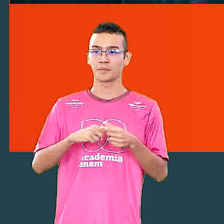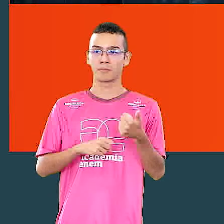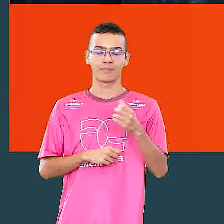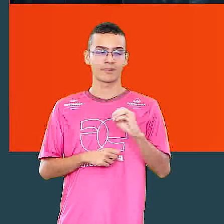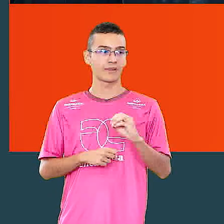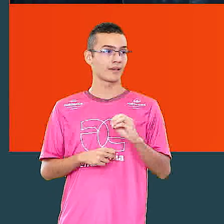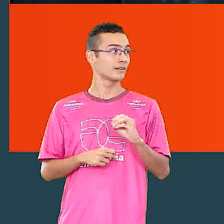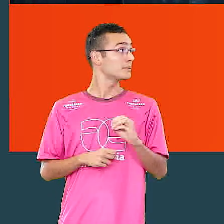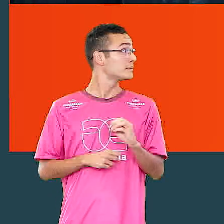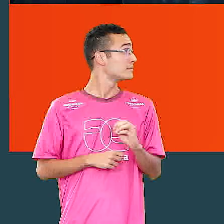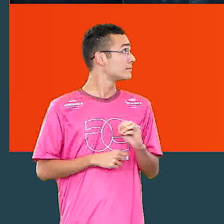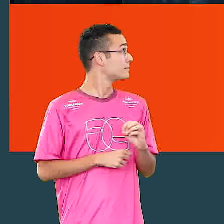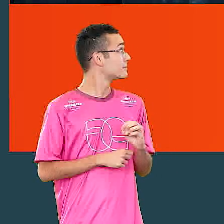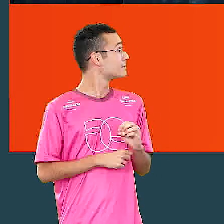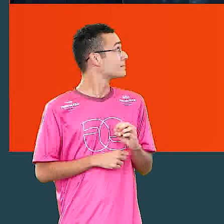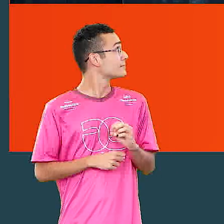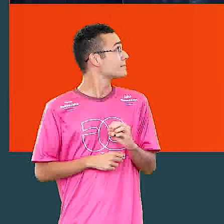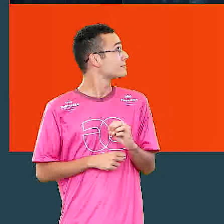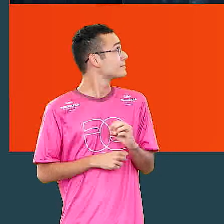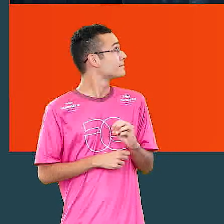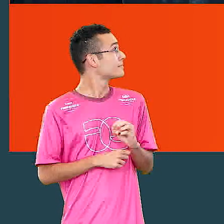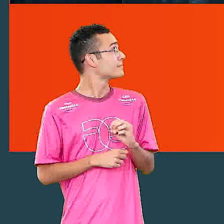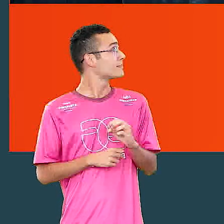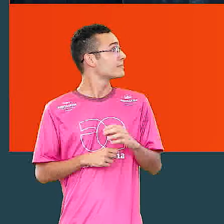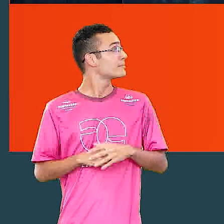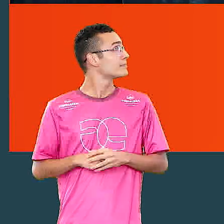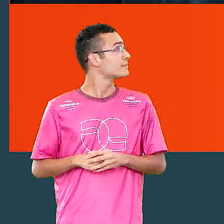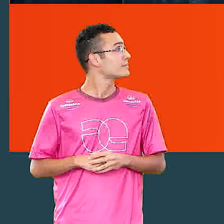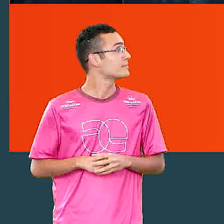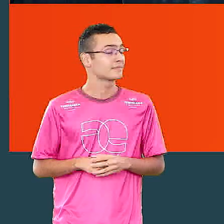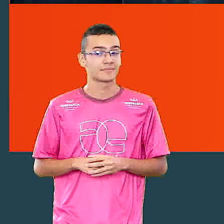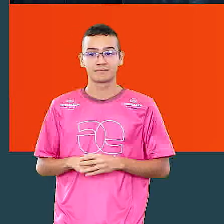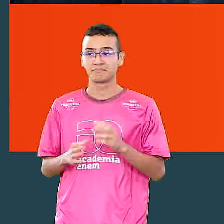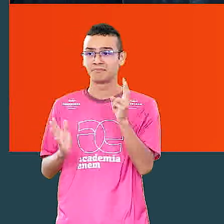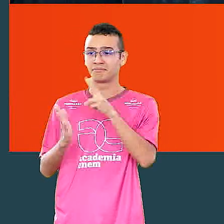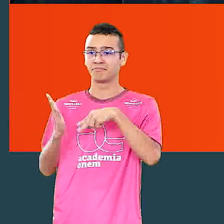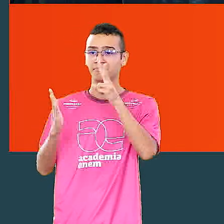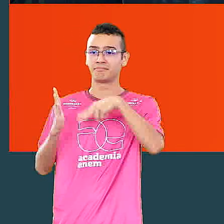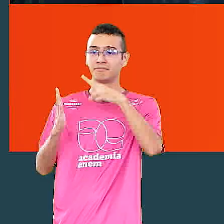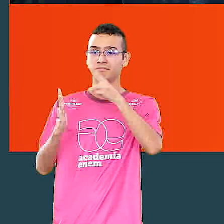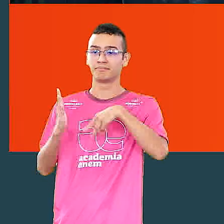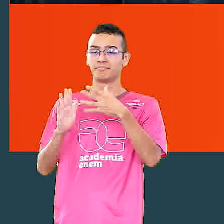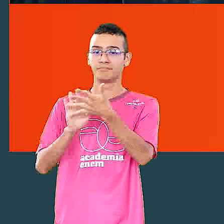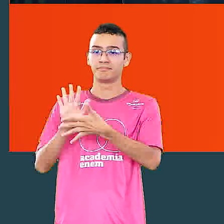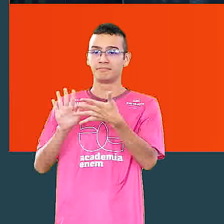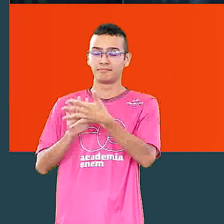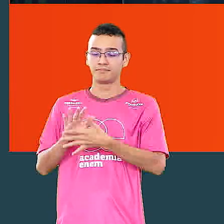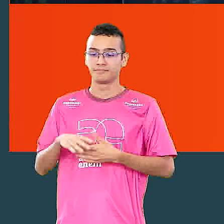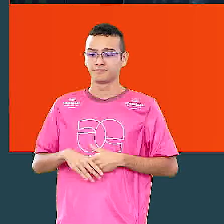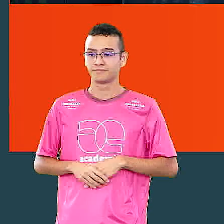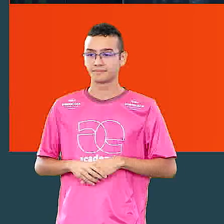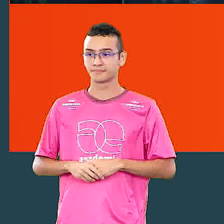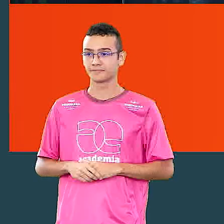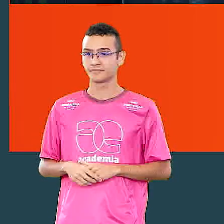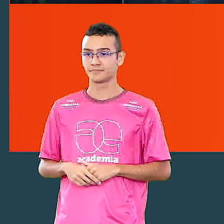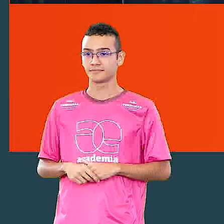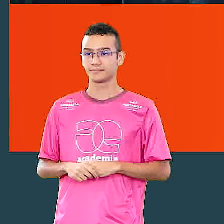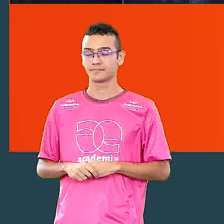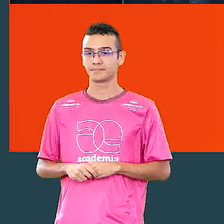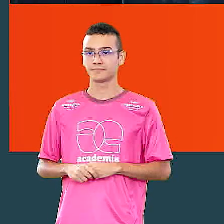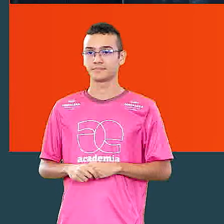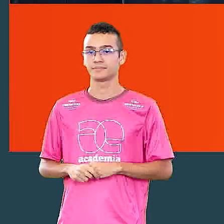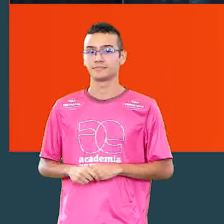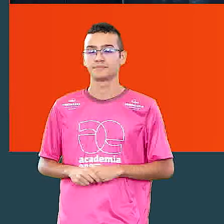Não foi o que eu disse? Beleza? Vai. De crimes políticos contra a segurança nacional, a ordem econômica